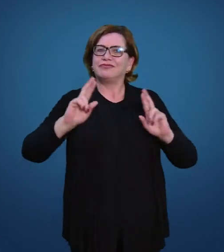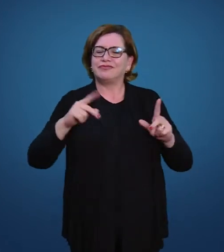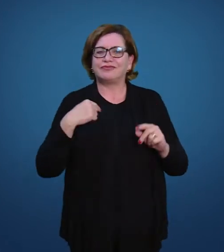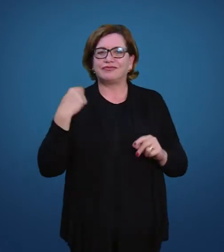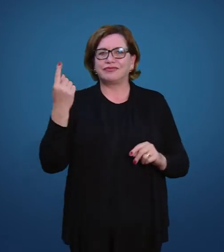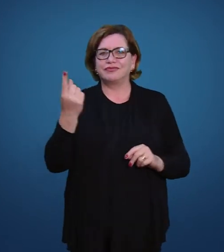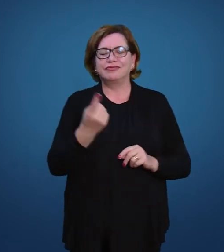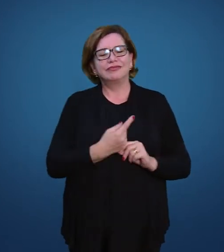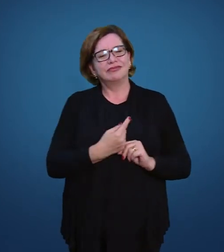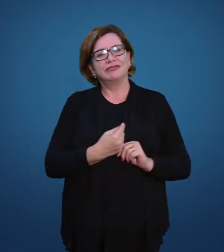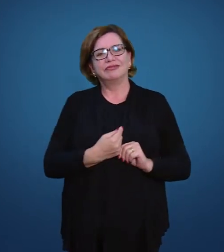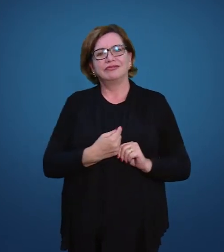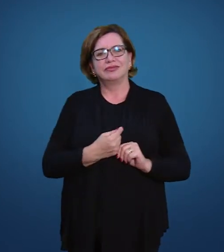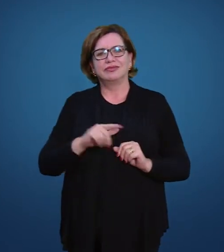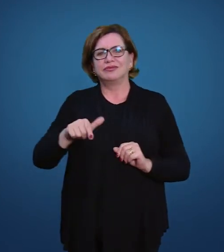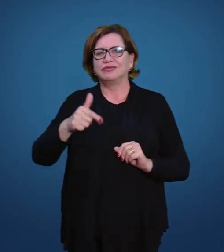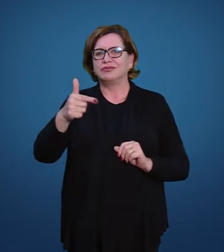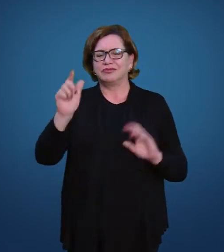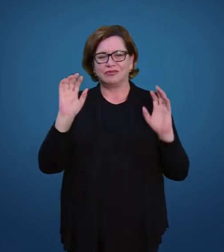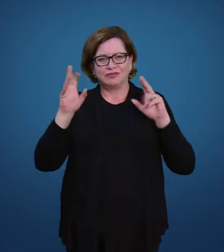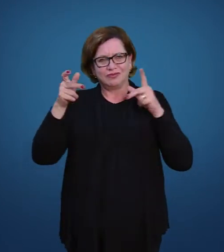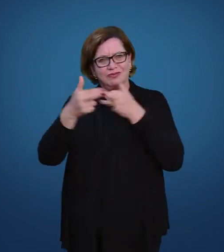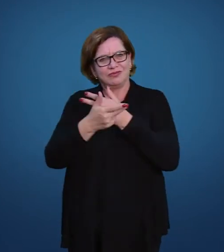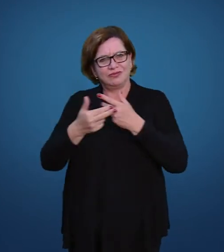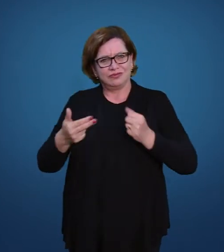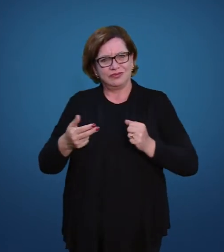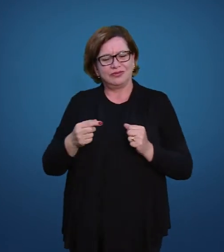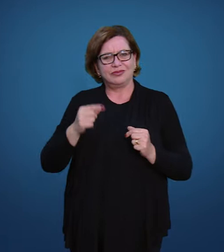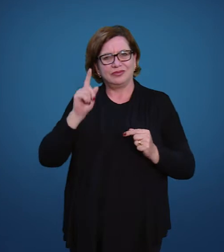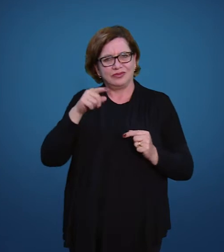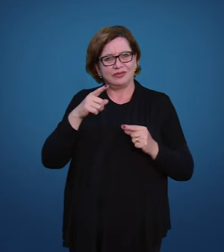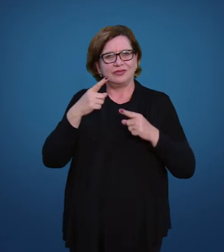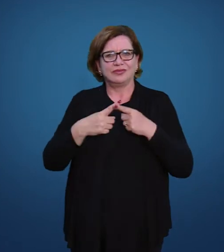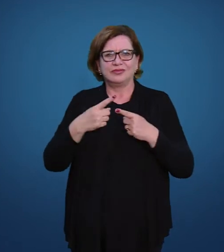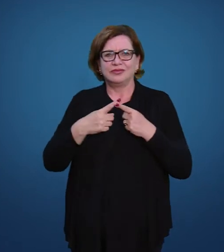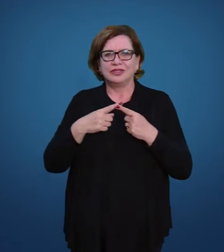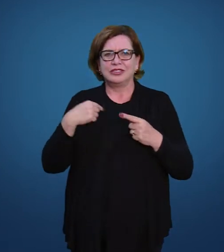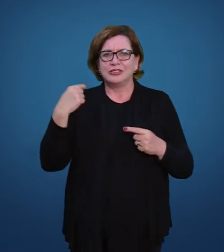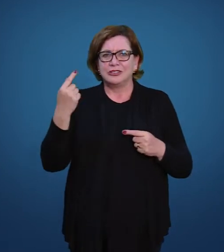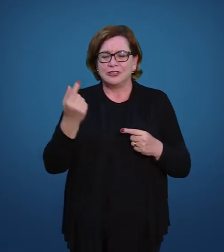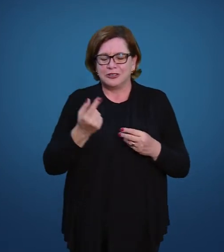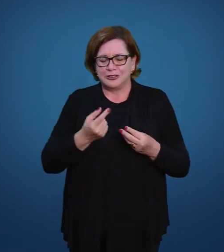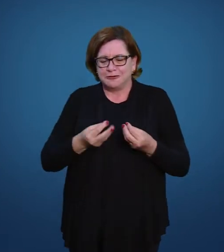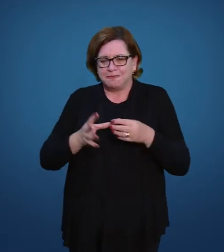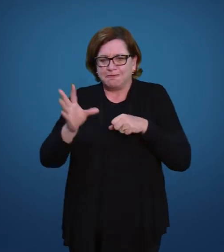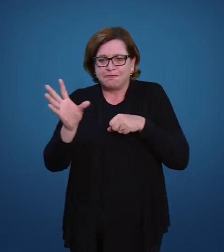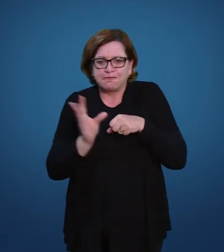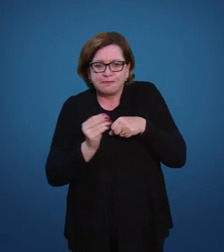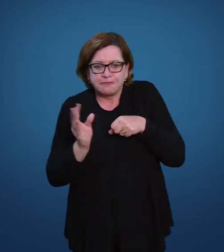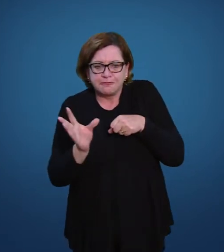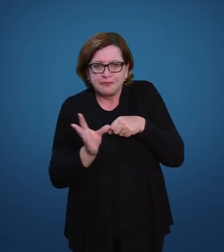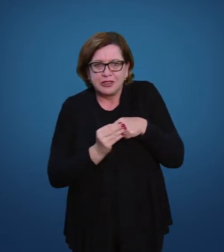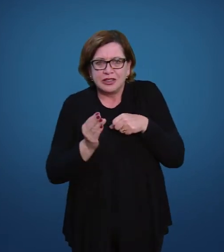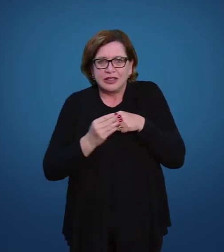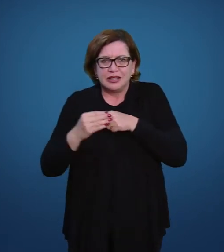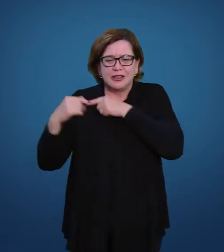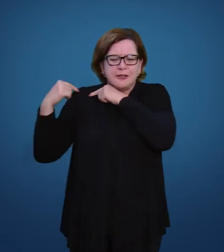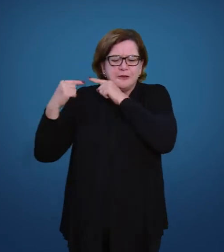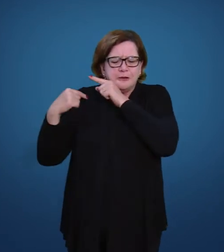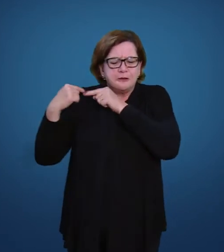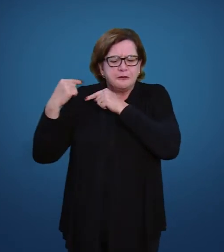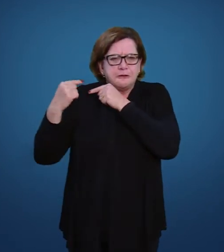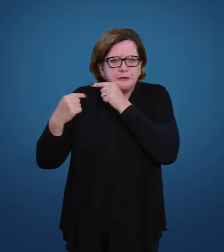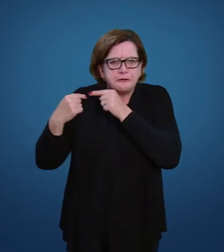exemplo, dos outros animais é justamente o fato de que nós acumulamos, no decorrer da